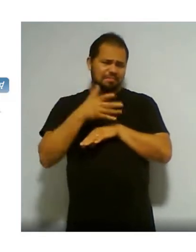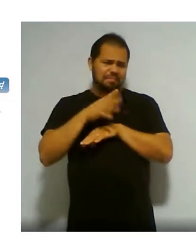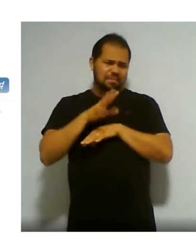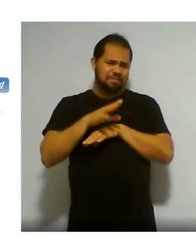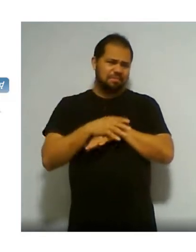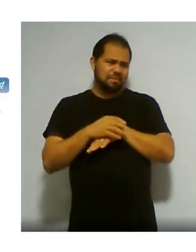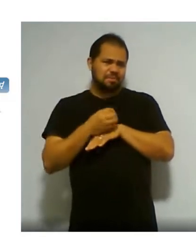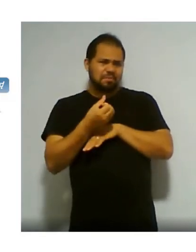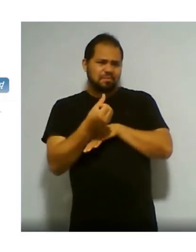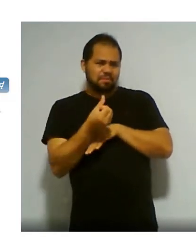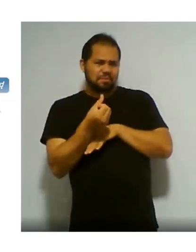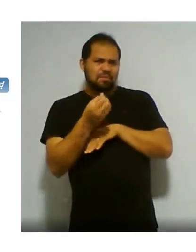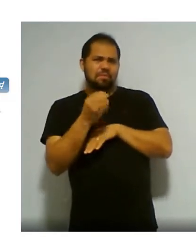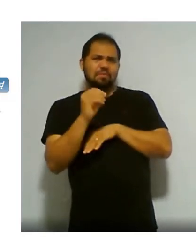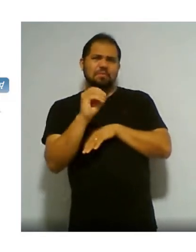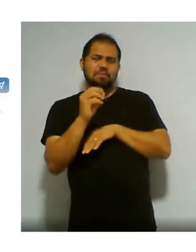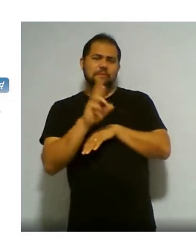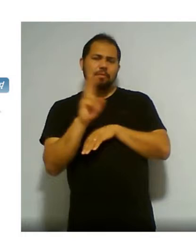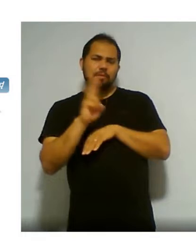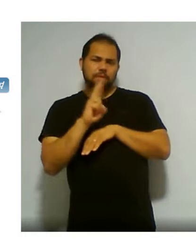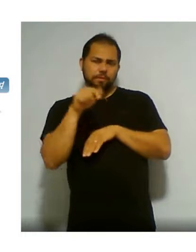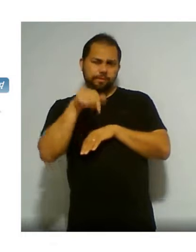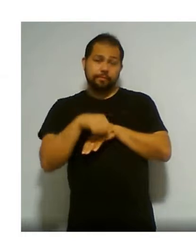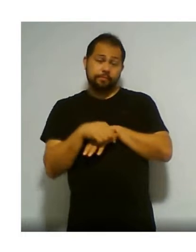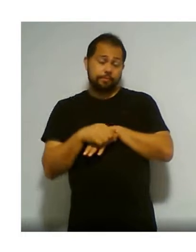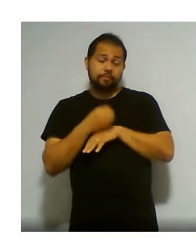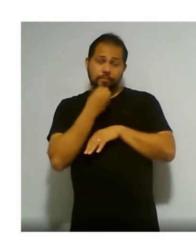sem ter que trocar a pasta térmica do seu processador.